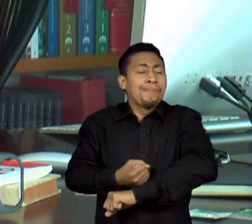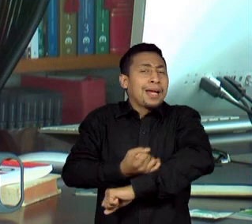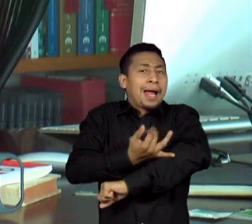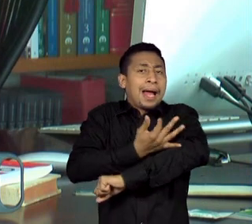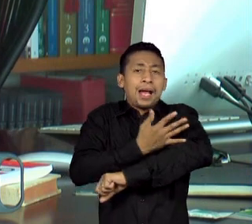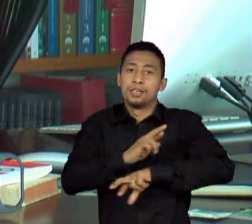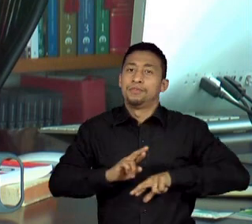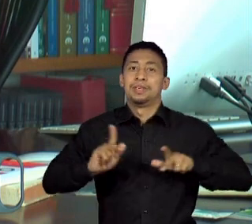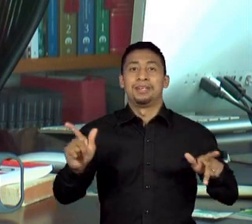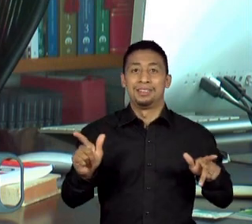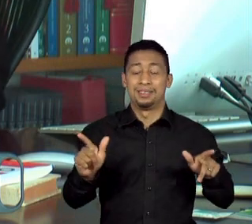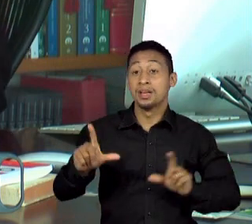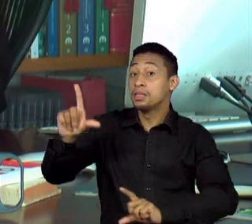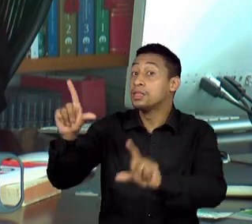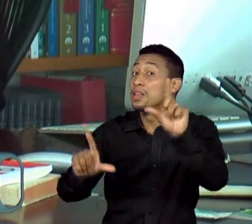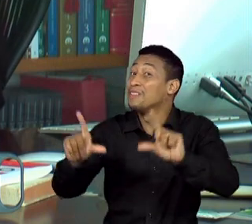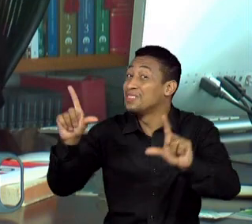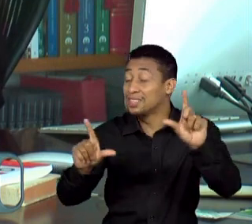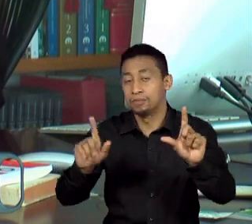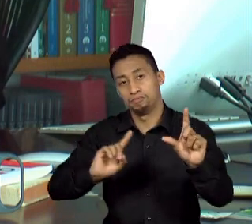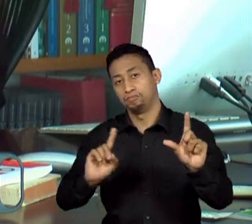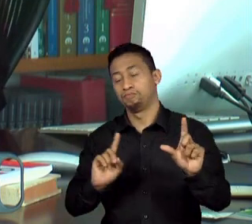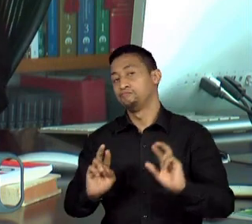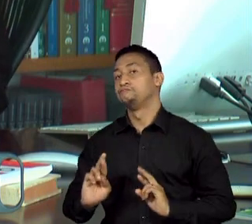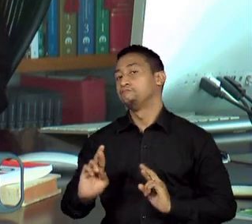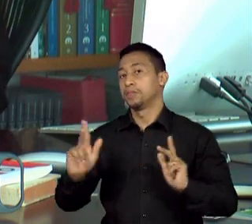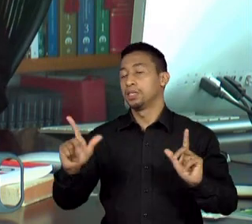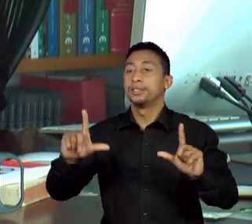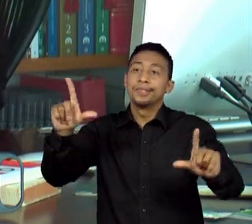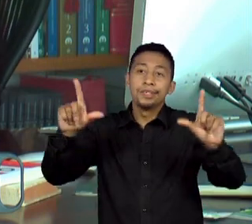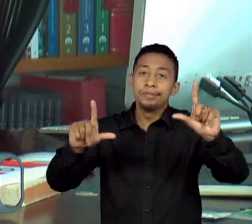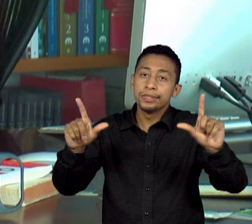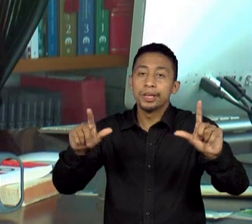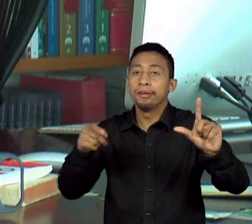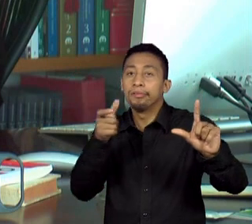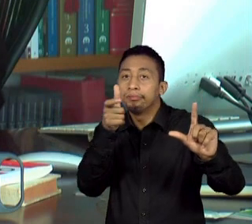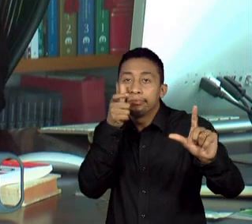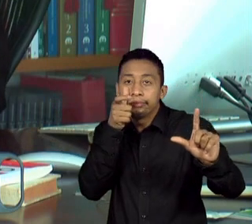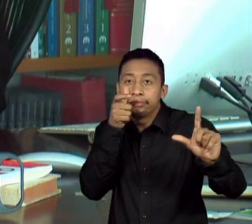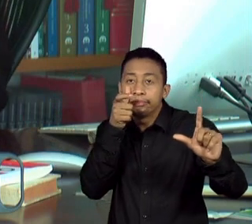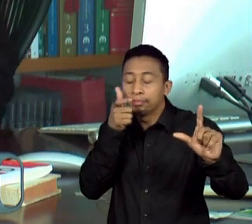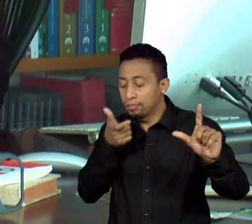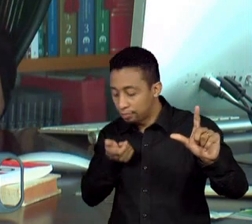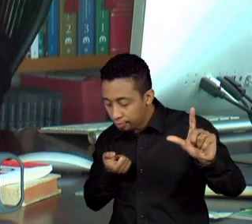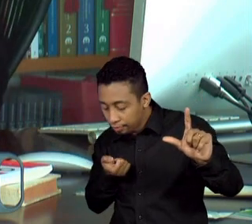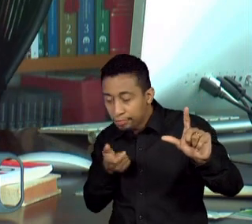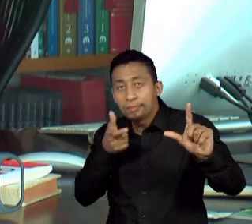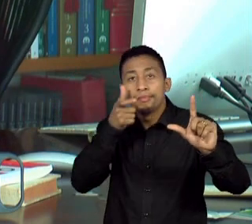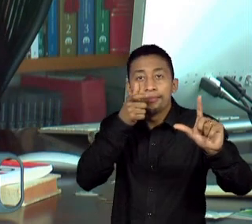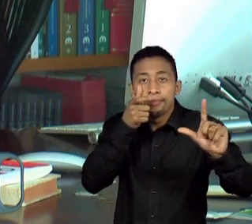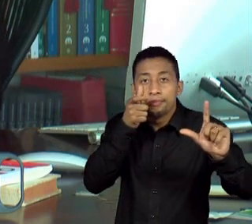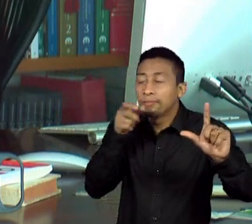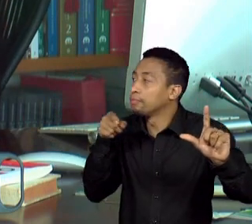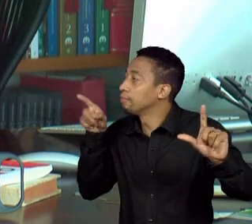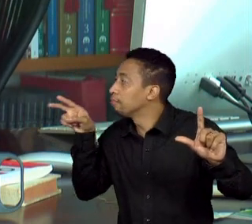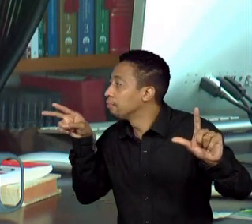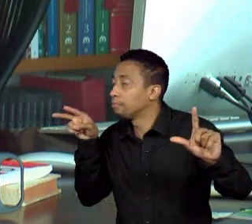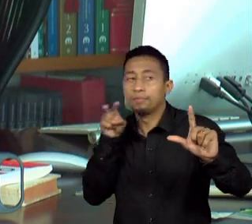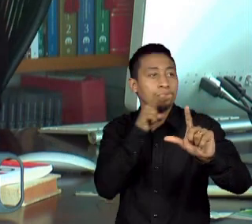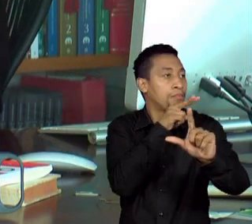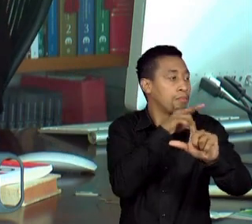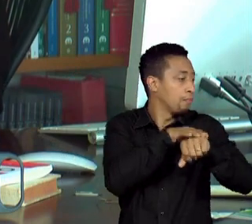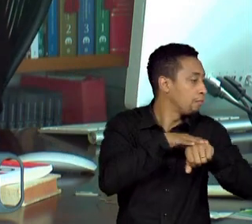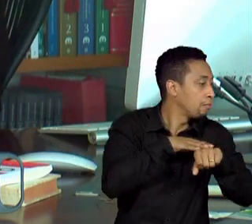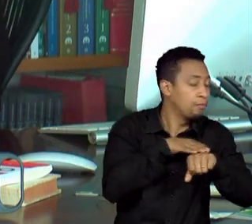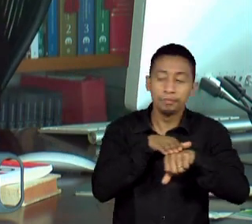televisão, isso é mais raro acontecer. A televisão meio que abomina o silêncio, né? Então, há uma